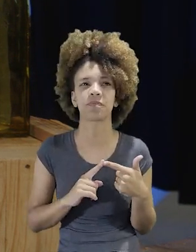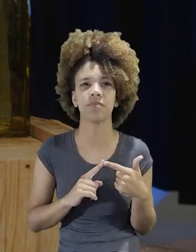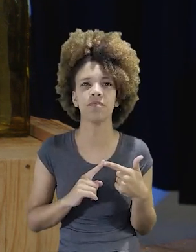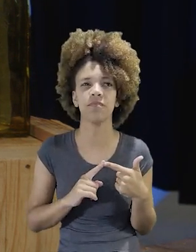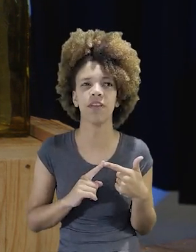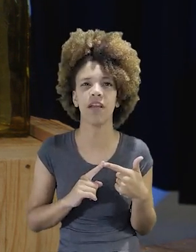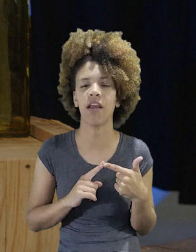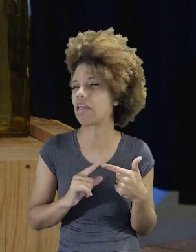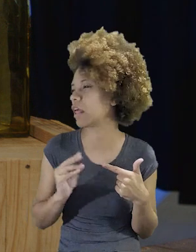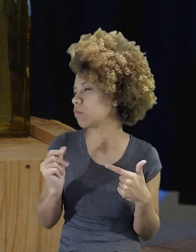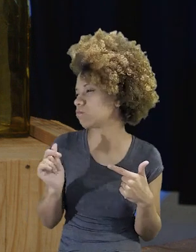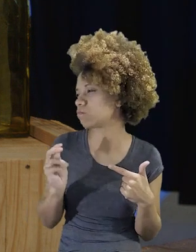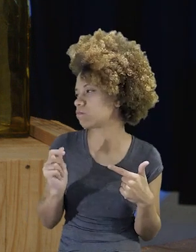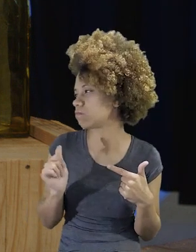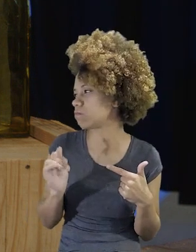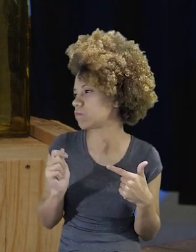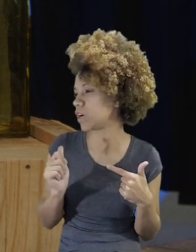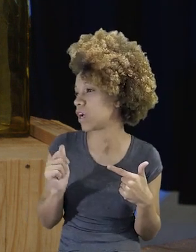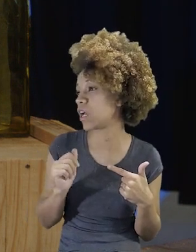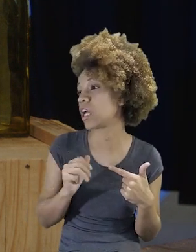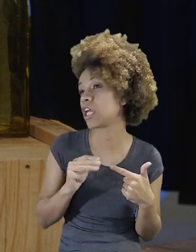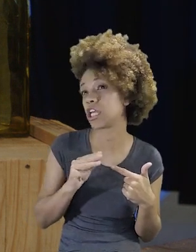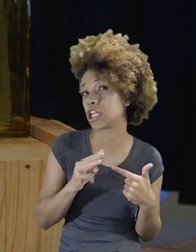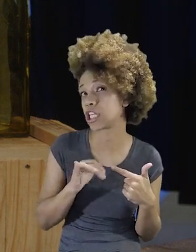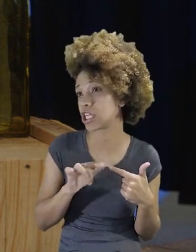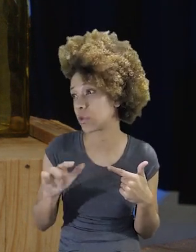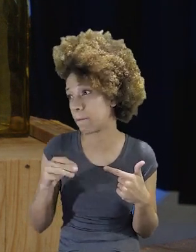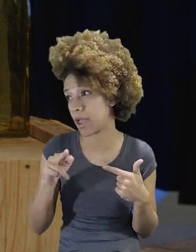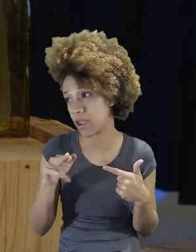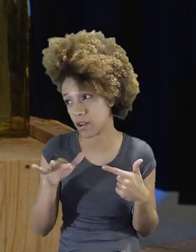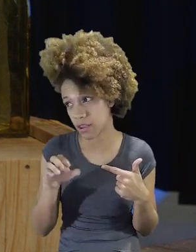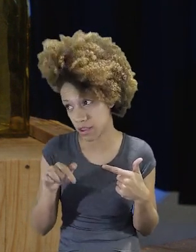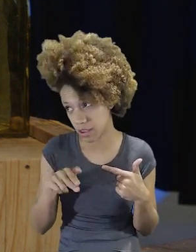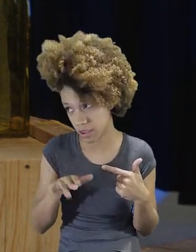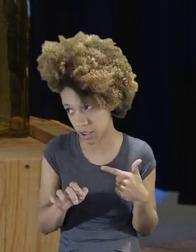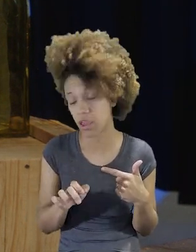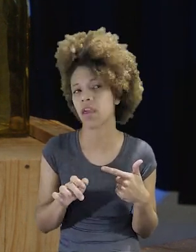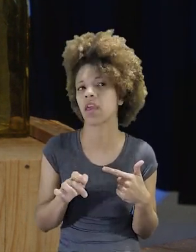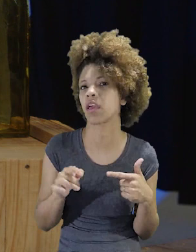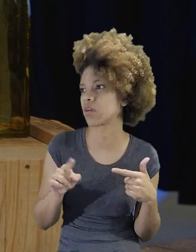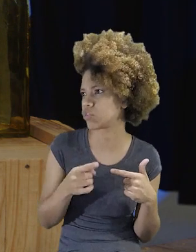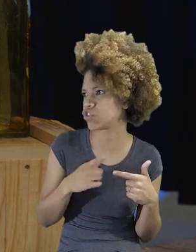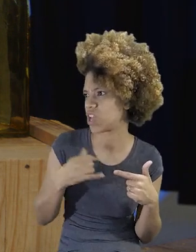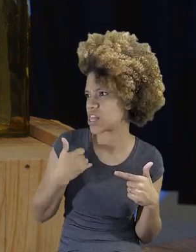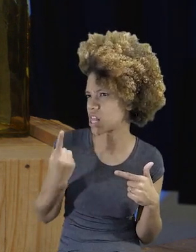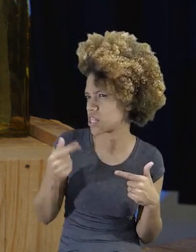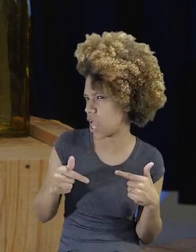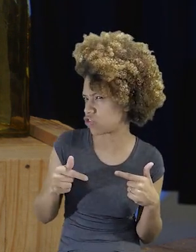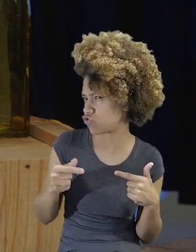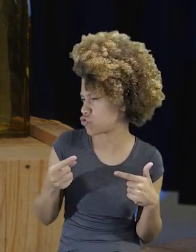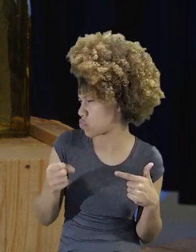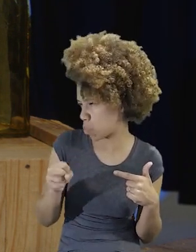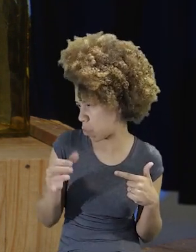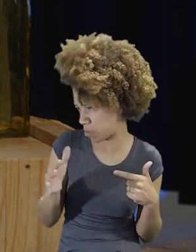que é o e o Mary do nas que é um disco né aquele quando ele